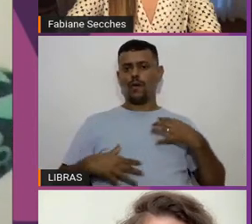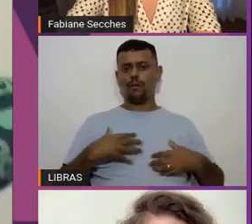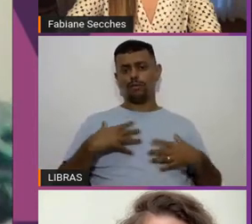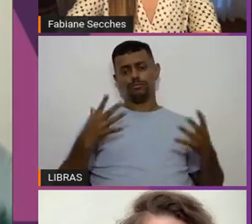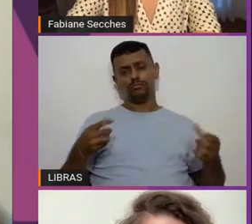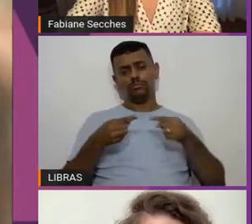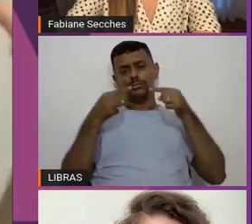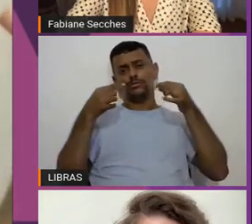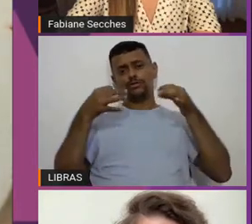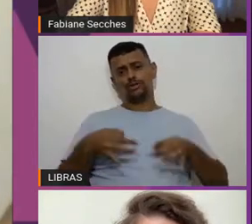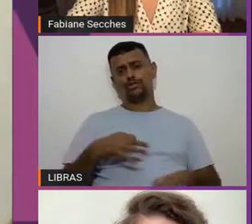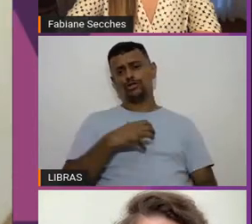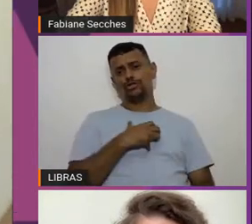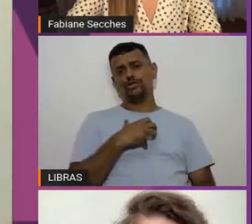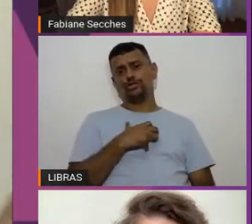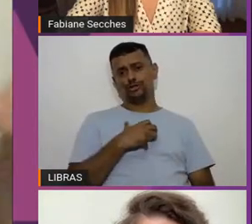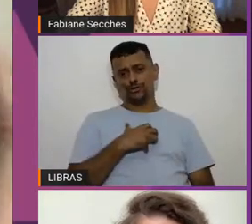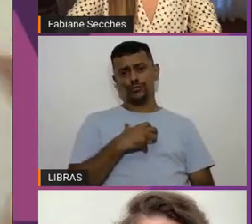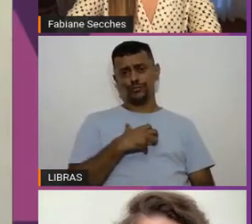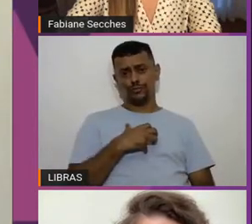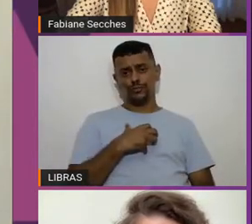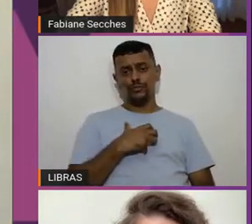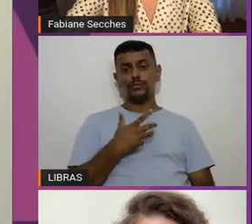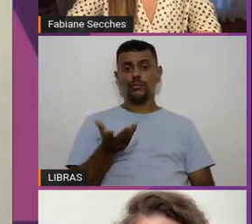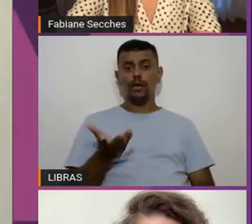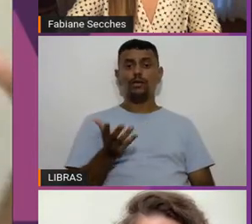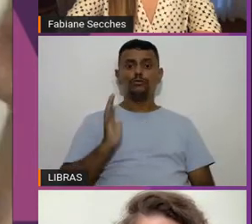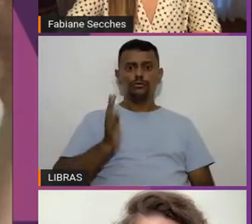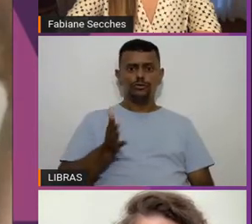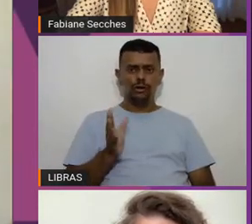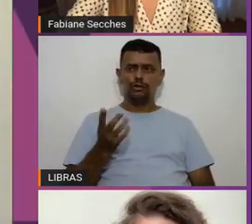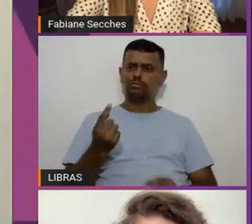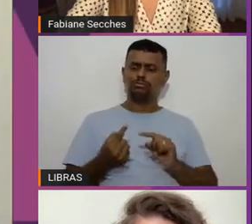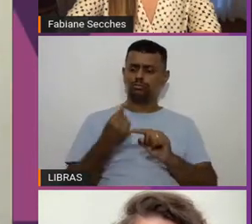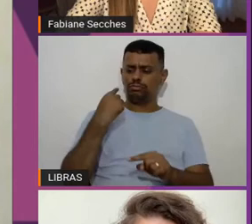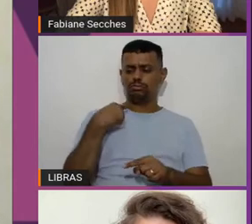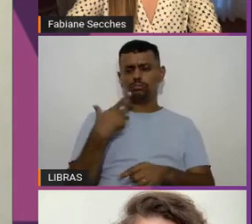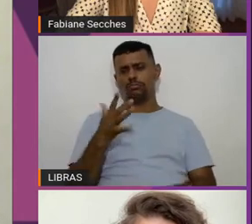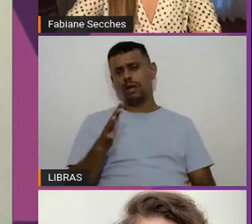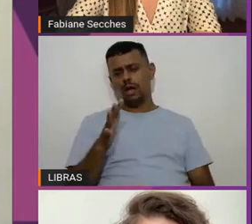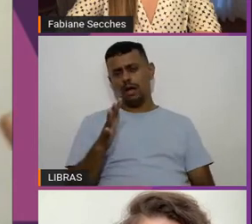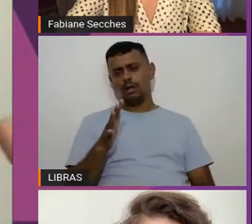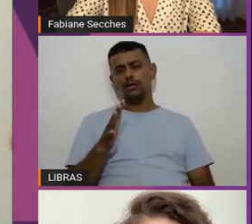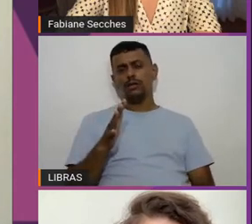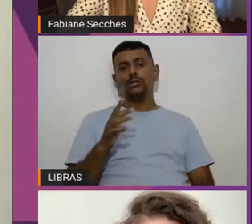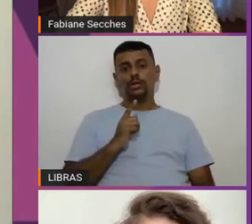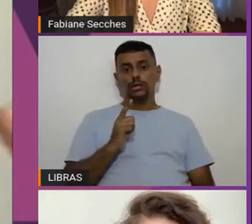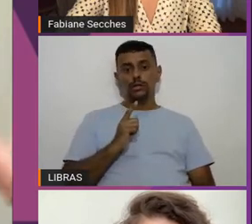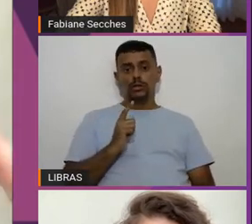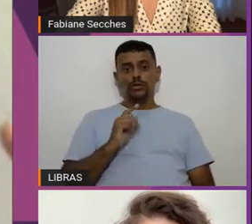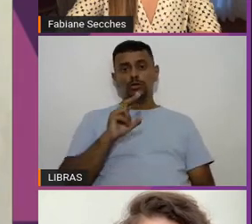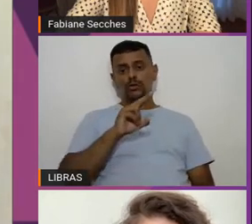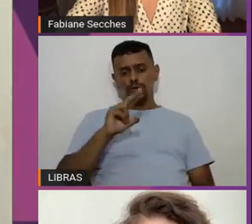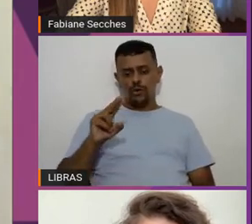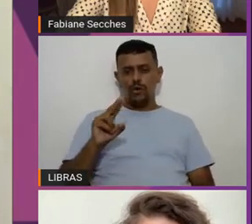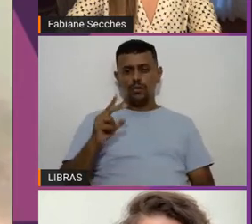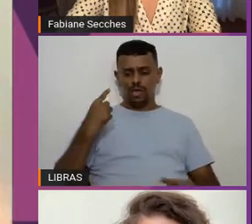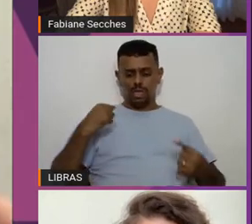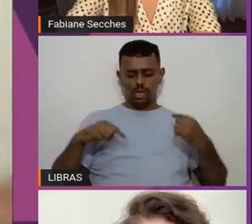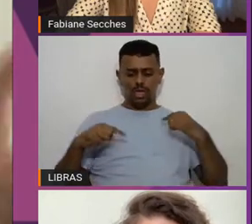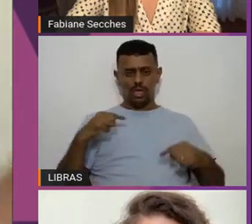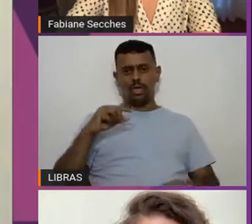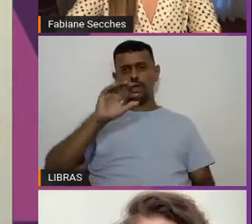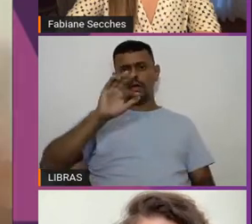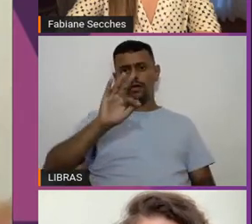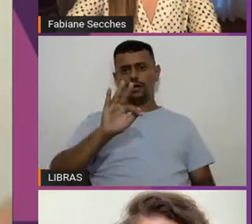e eu passei por um ali nos meus vinte e poucos anos eu eu fui diagnosticada com uma coisa que se chama fibromialgia